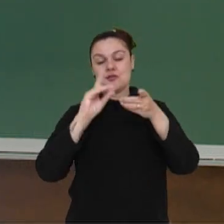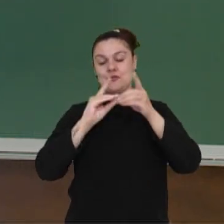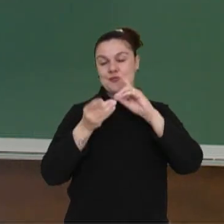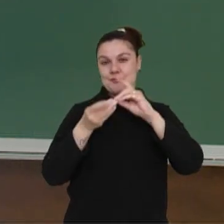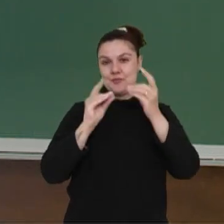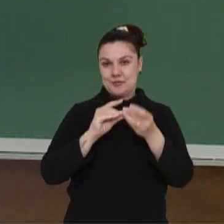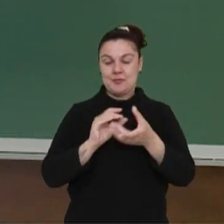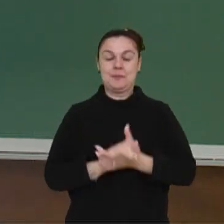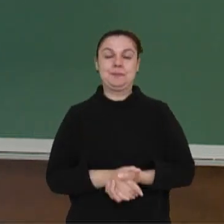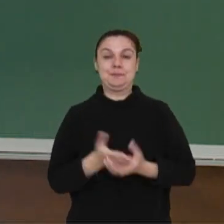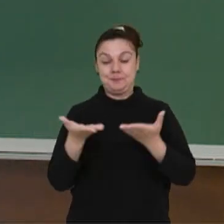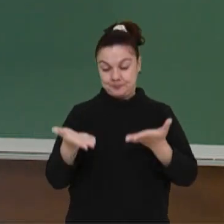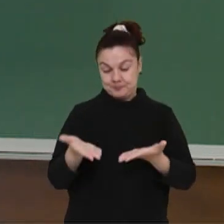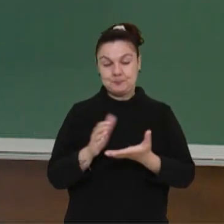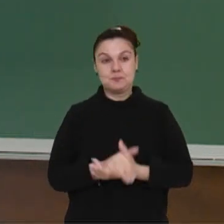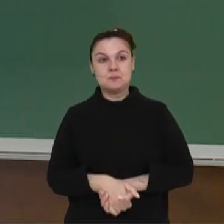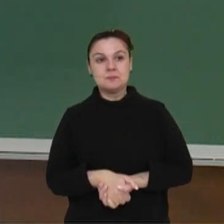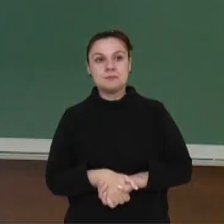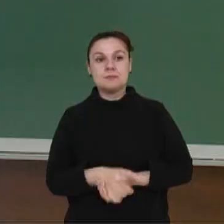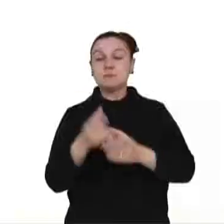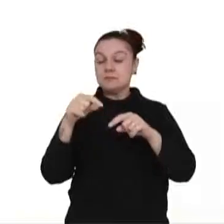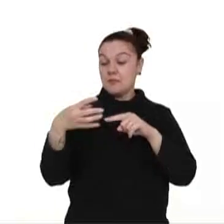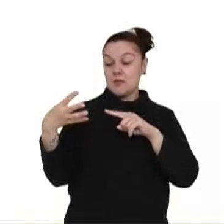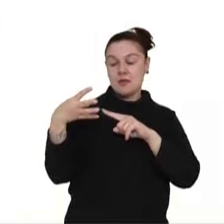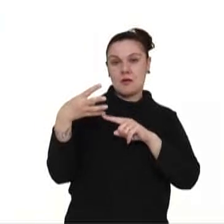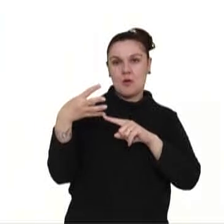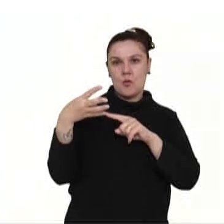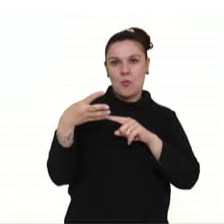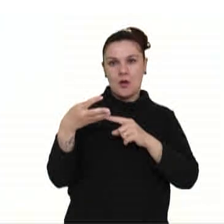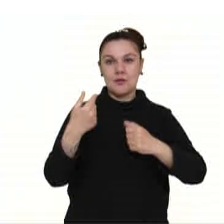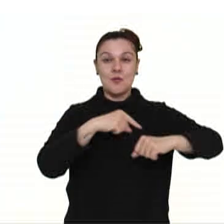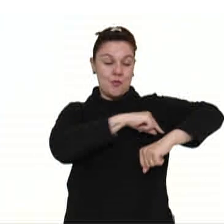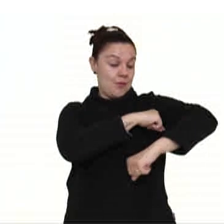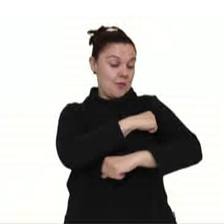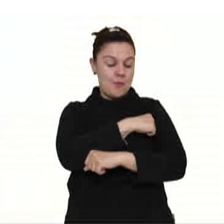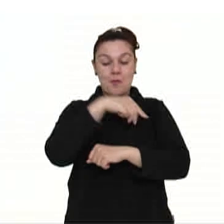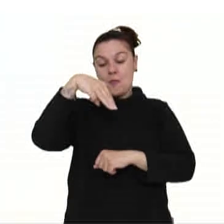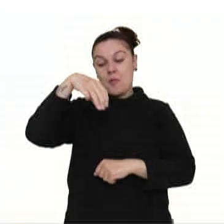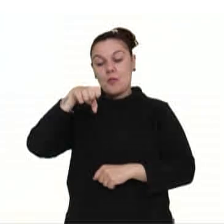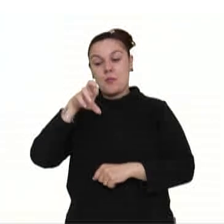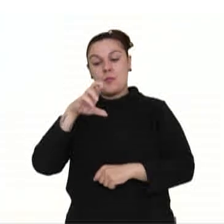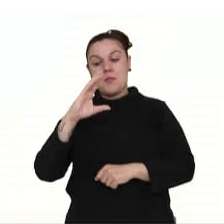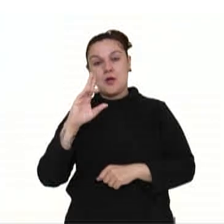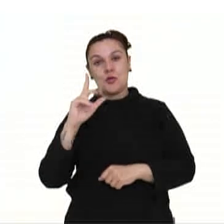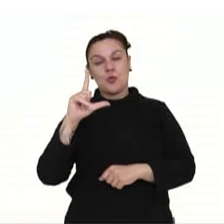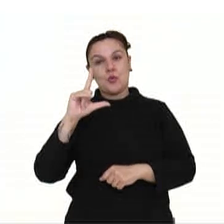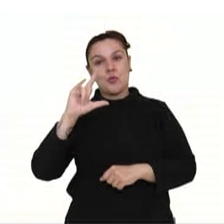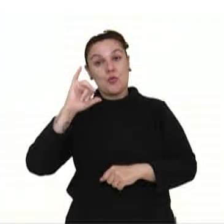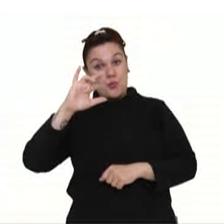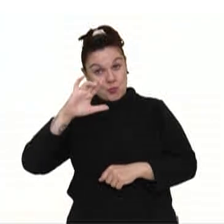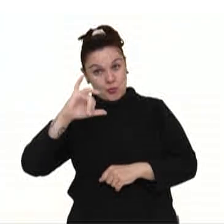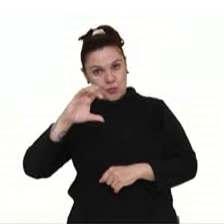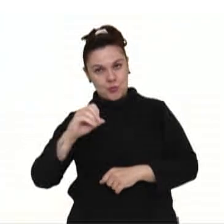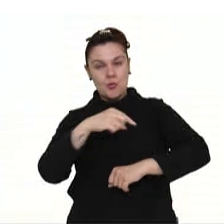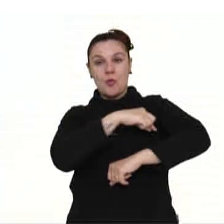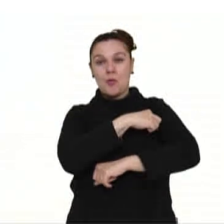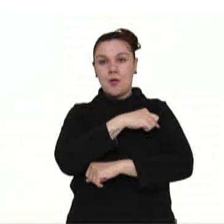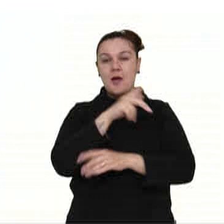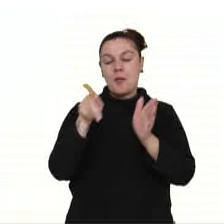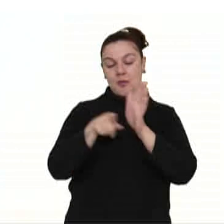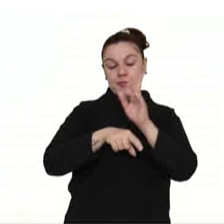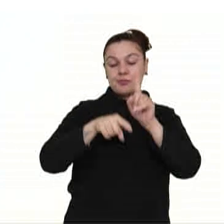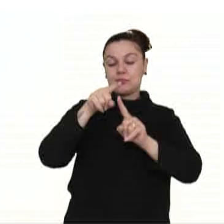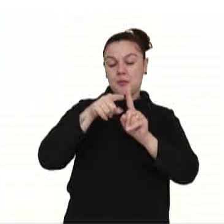é dinâmico nessa situação. E a 4, o mercúrio líquido e o vapor de mercúrio num termômetro permanece constante